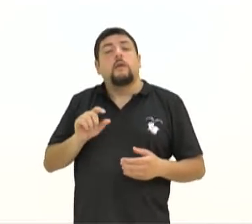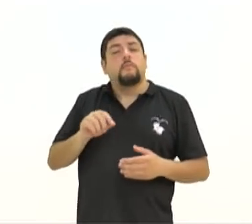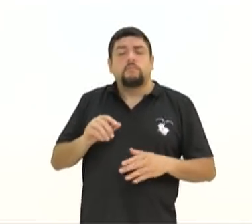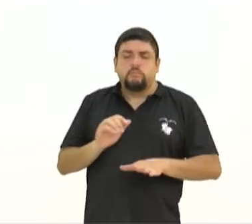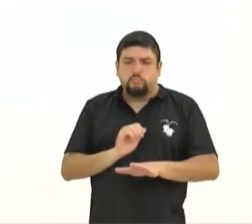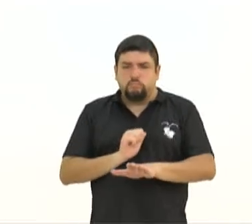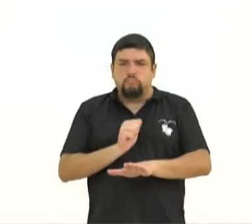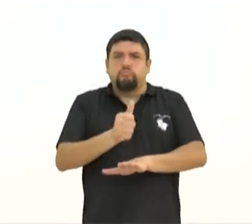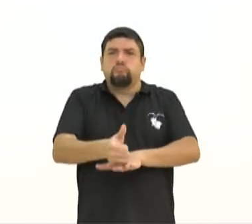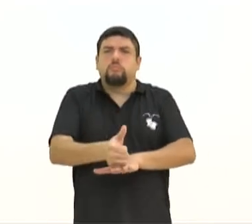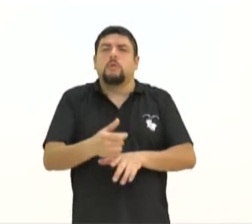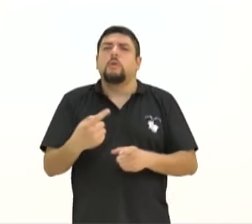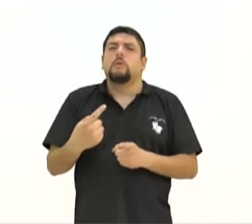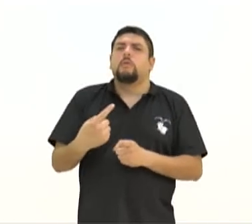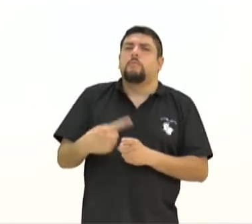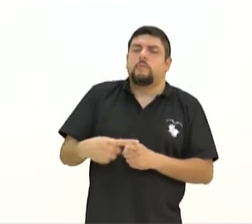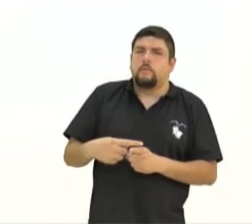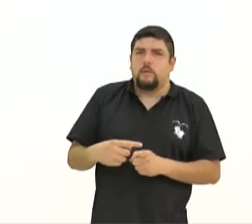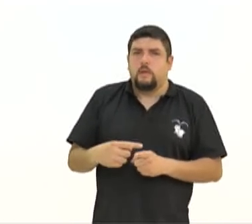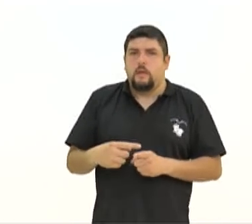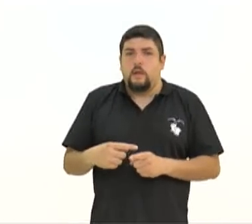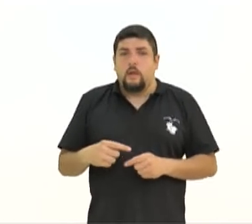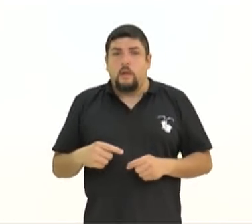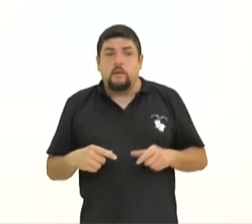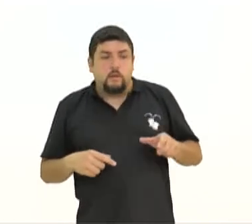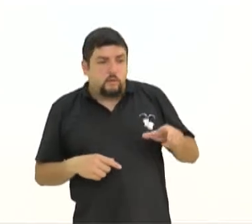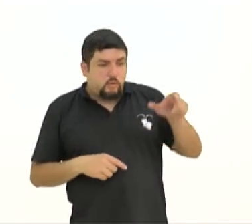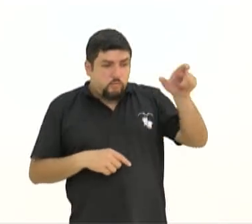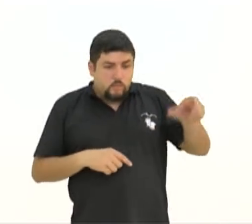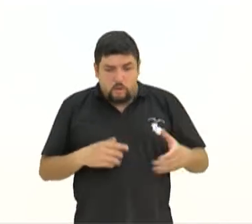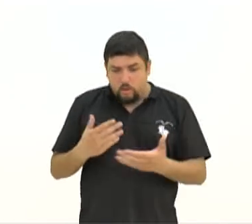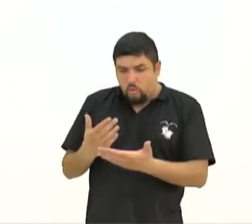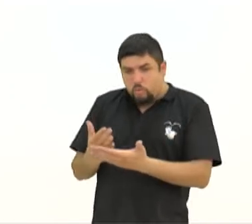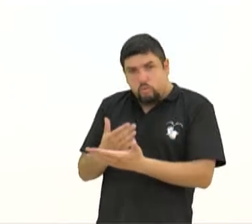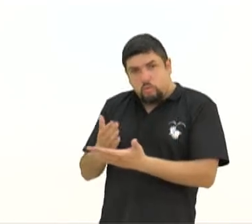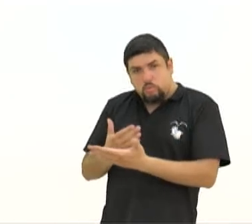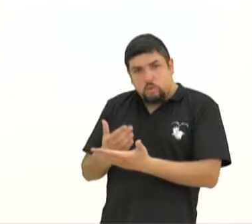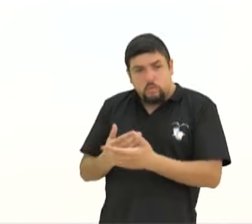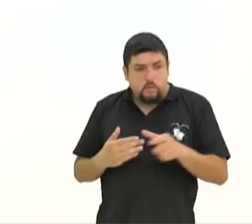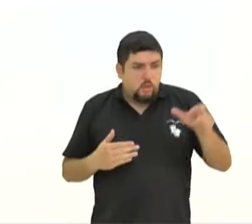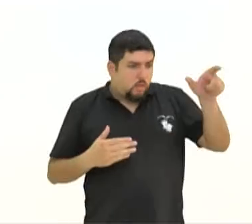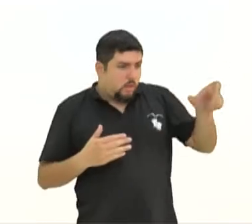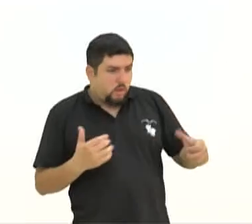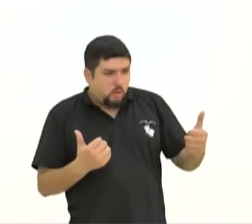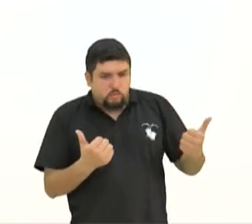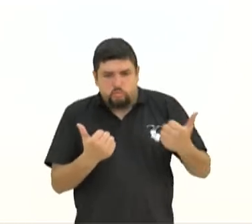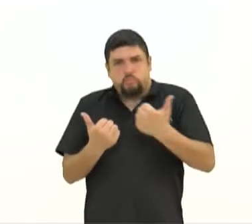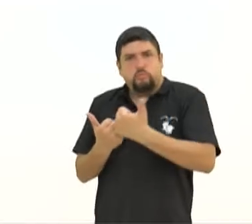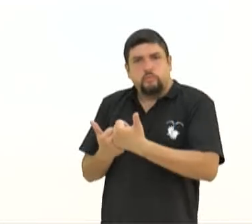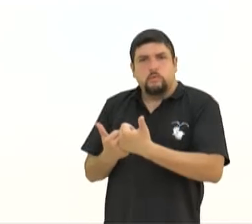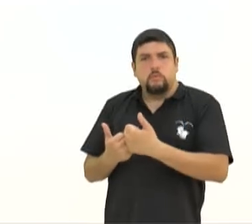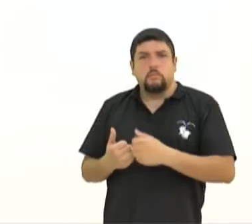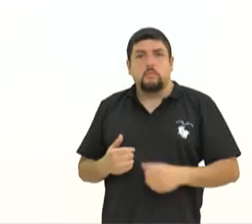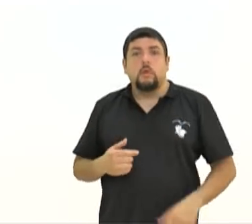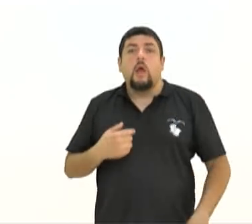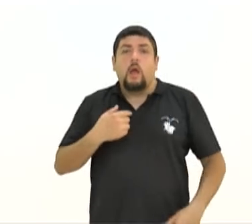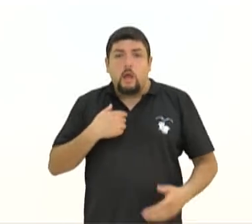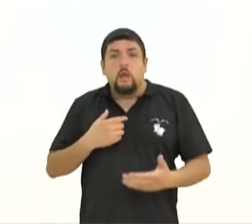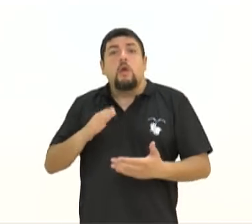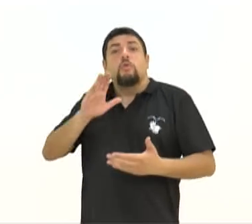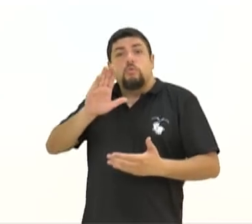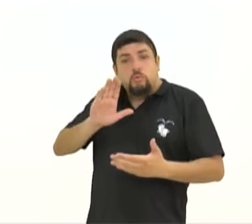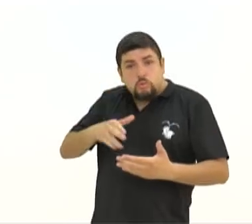situação na qual se indica o autor pela obra, né? Não tem como, se a gente pensar numa